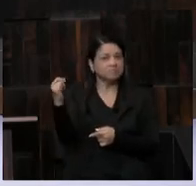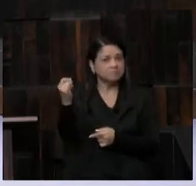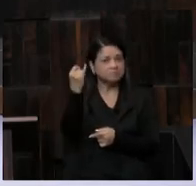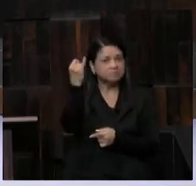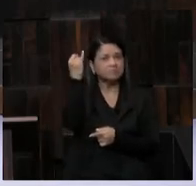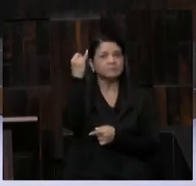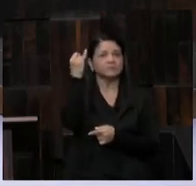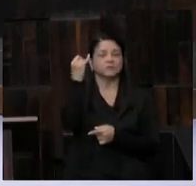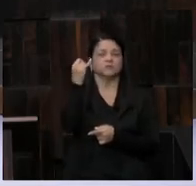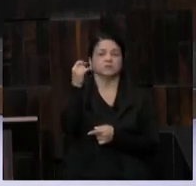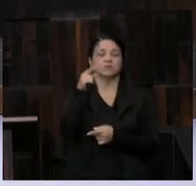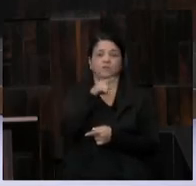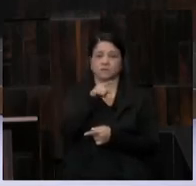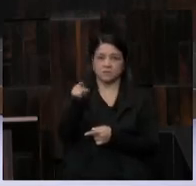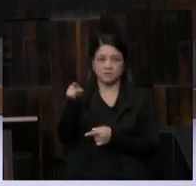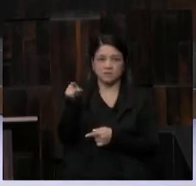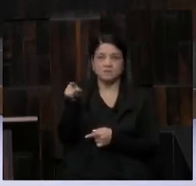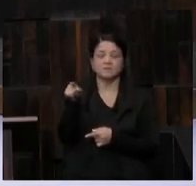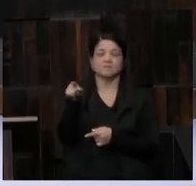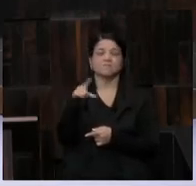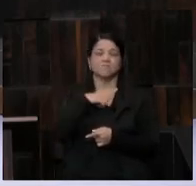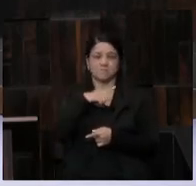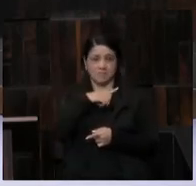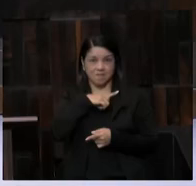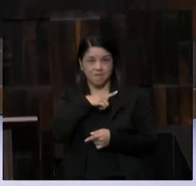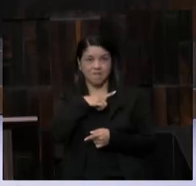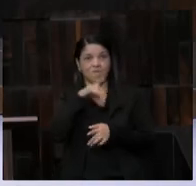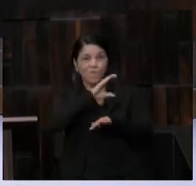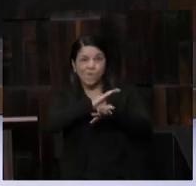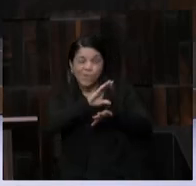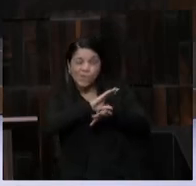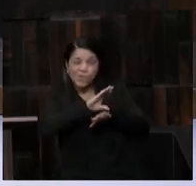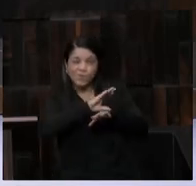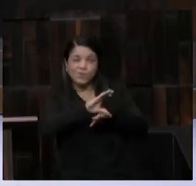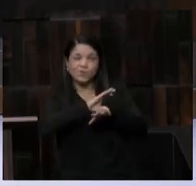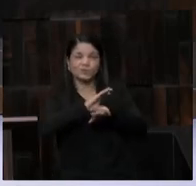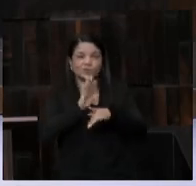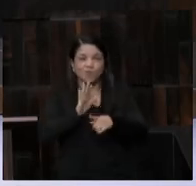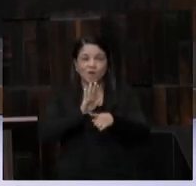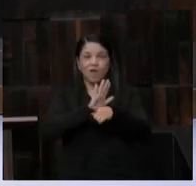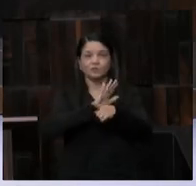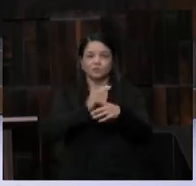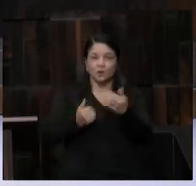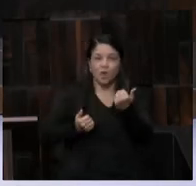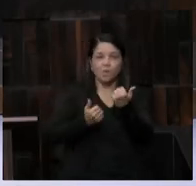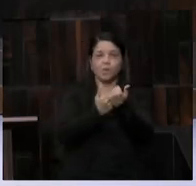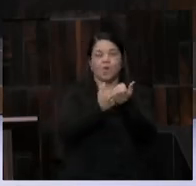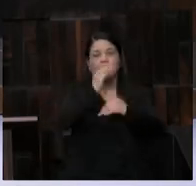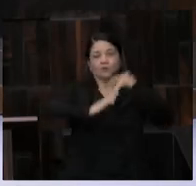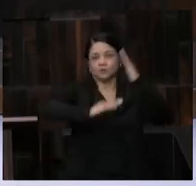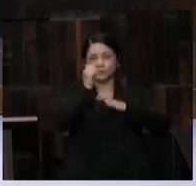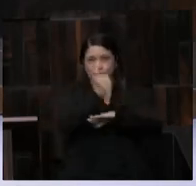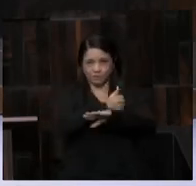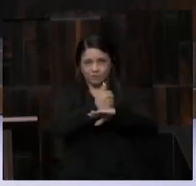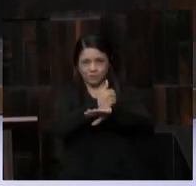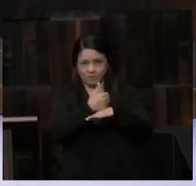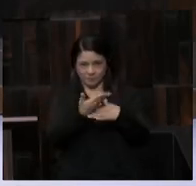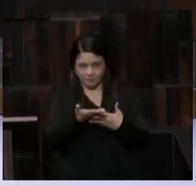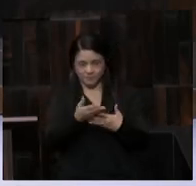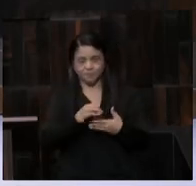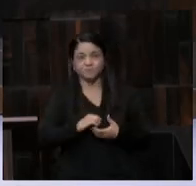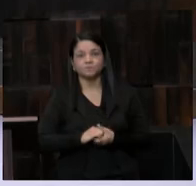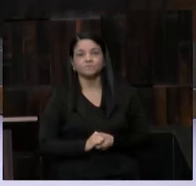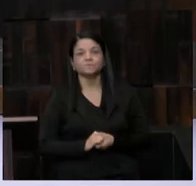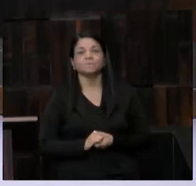que vocês lá tenham, né, esses cursos que possam estar ajudando aos profissionais que aqui estão.